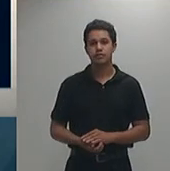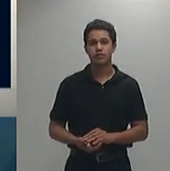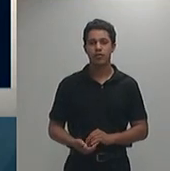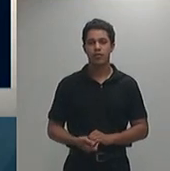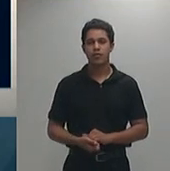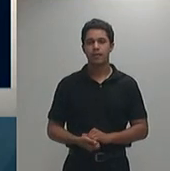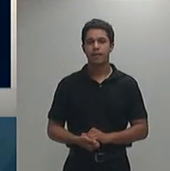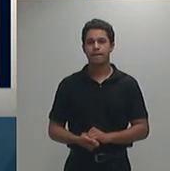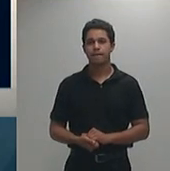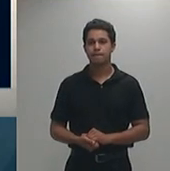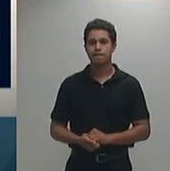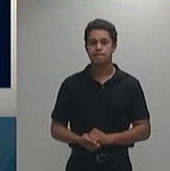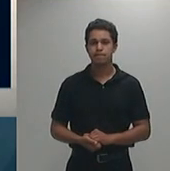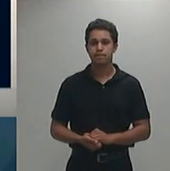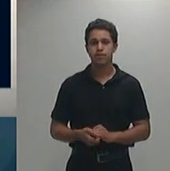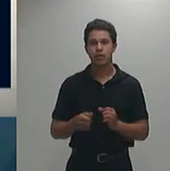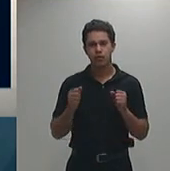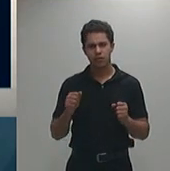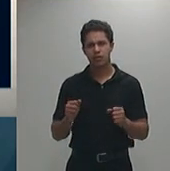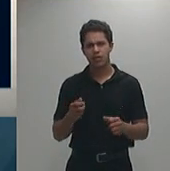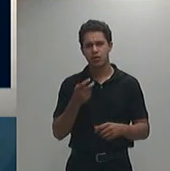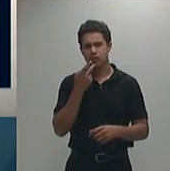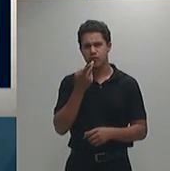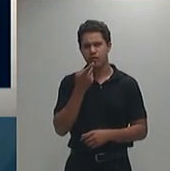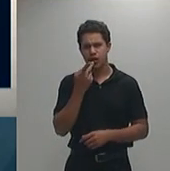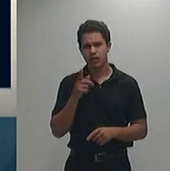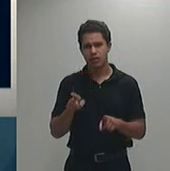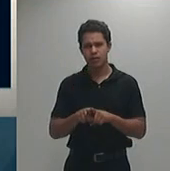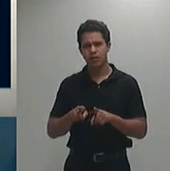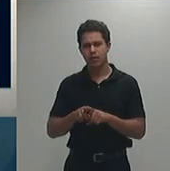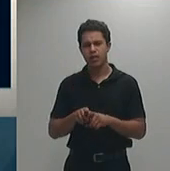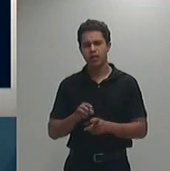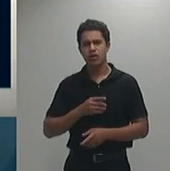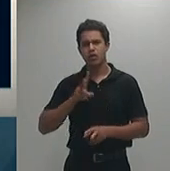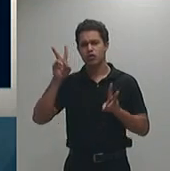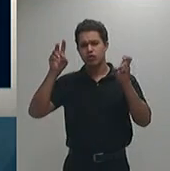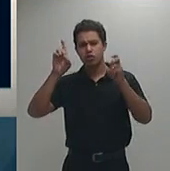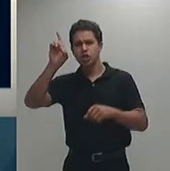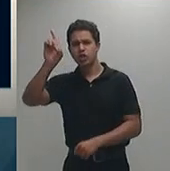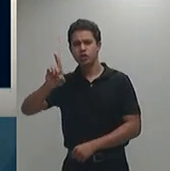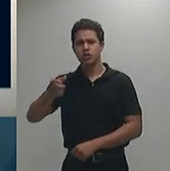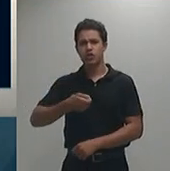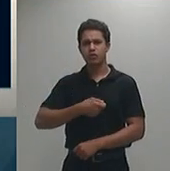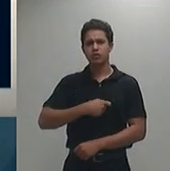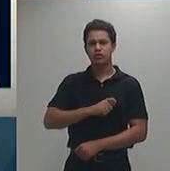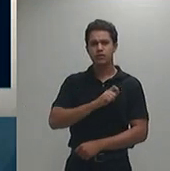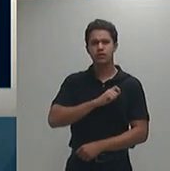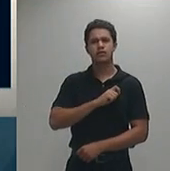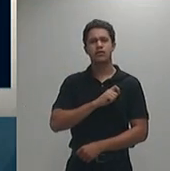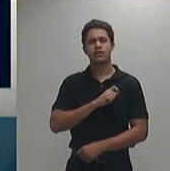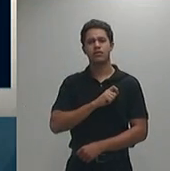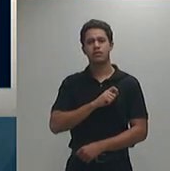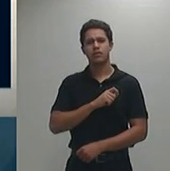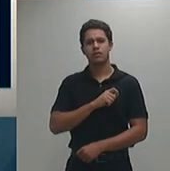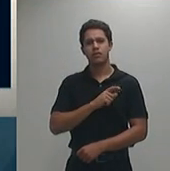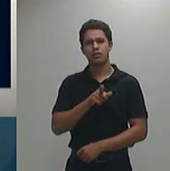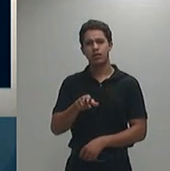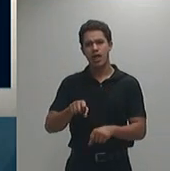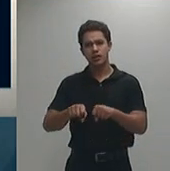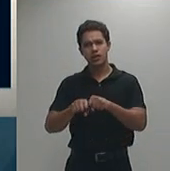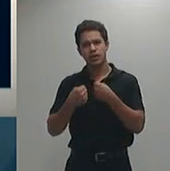e a podemos falar também sobre a ótica que o direito civil que há essa quebra de